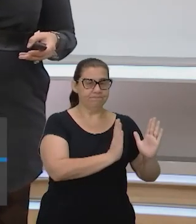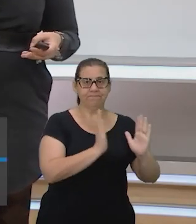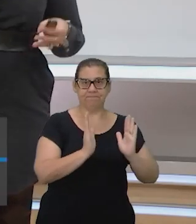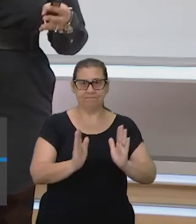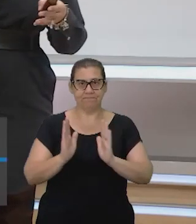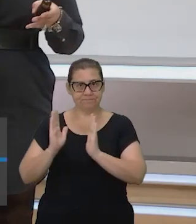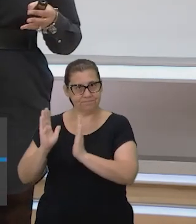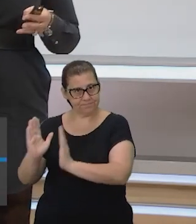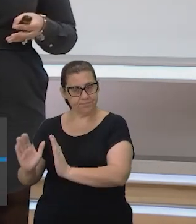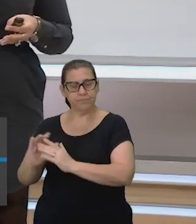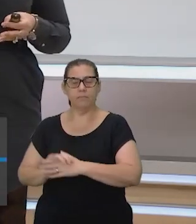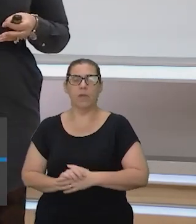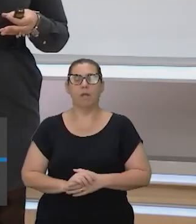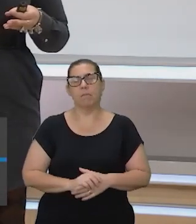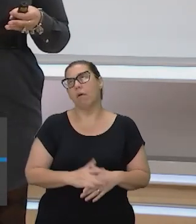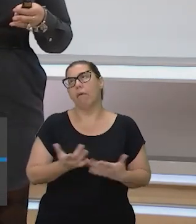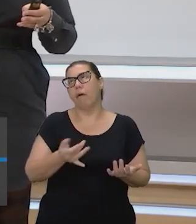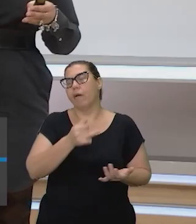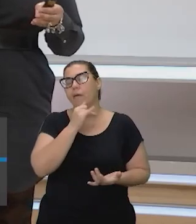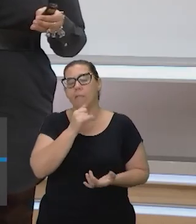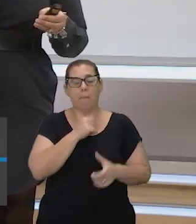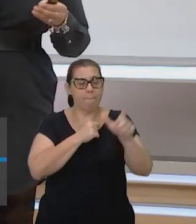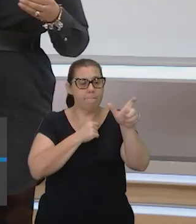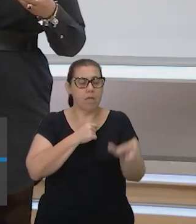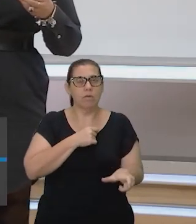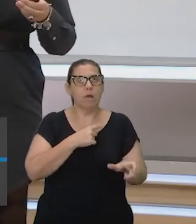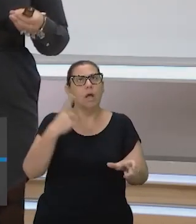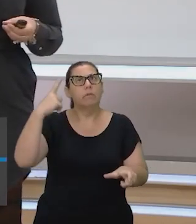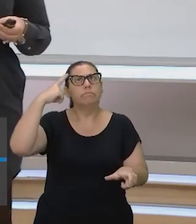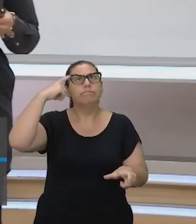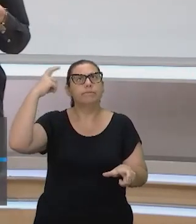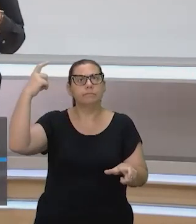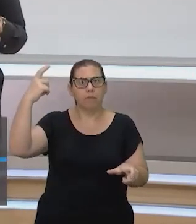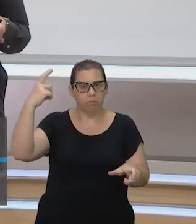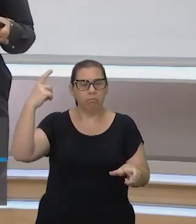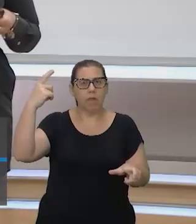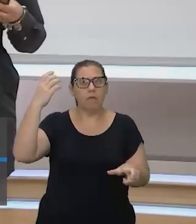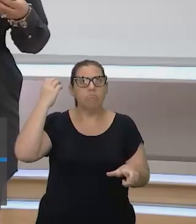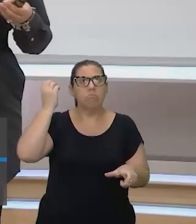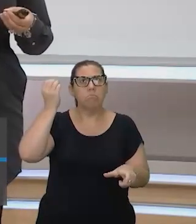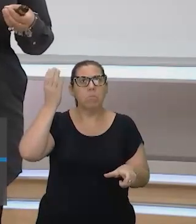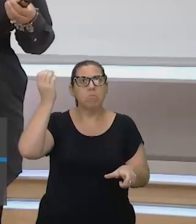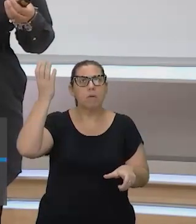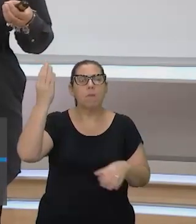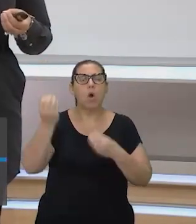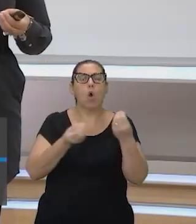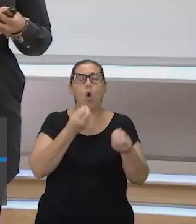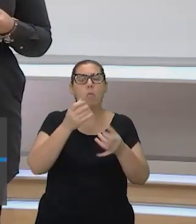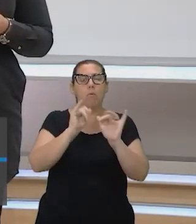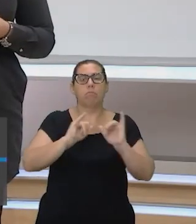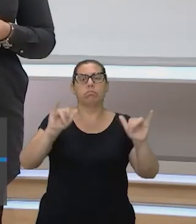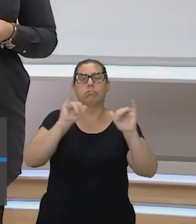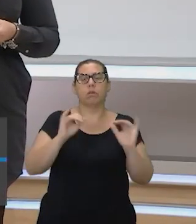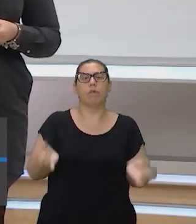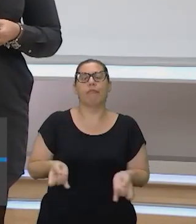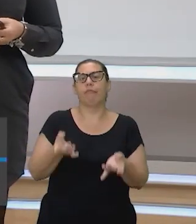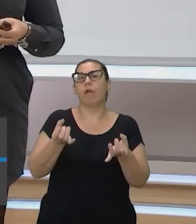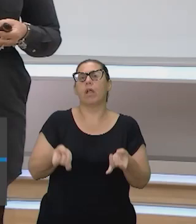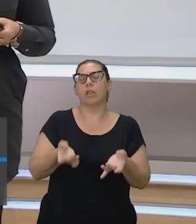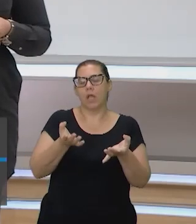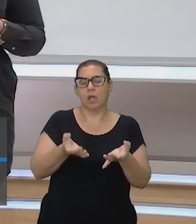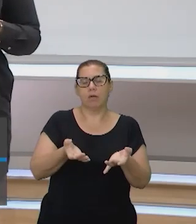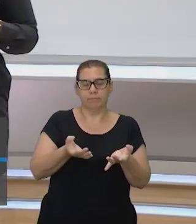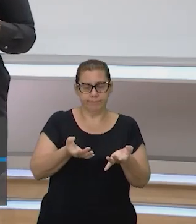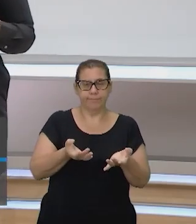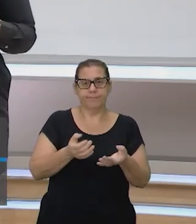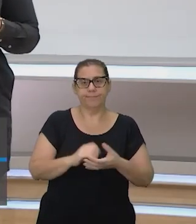ou seja, o artista, ele começa a ter uma ideia diferenciada de como divulgar e vender as suas obras de arte, a partir